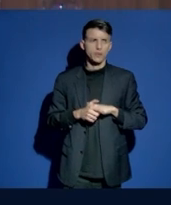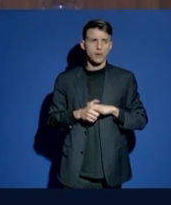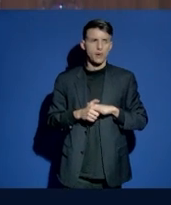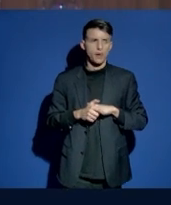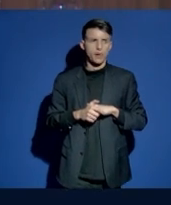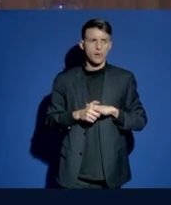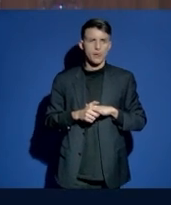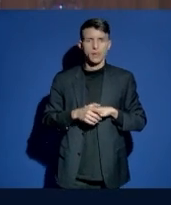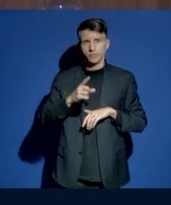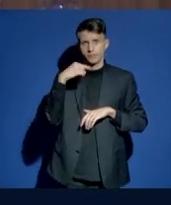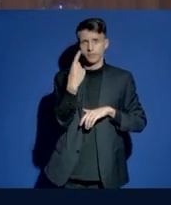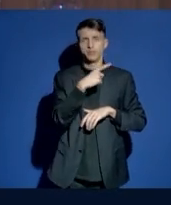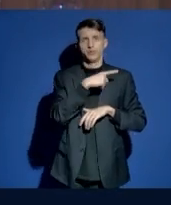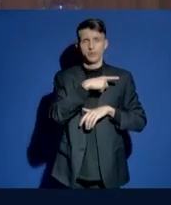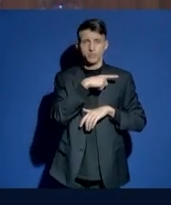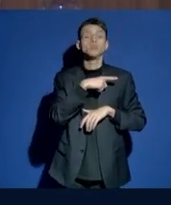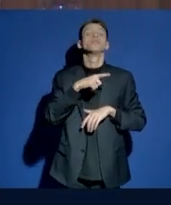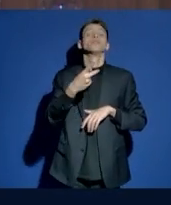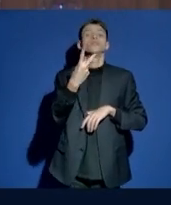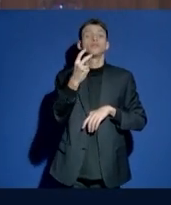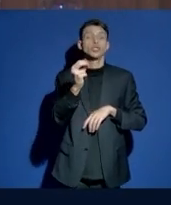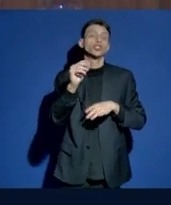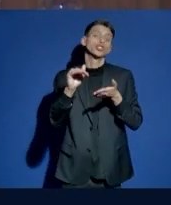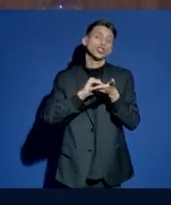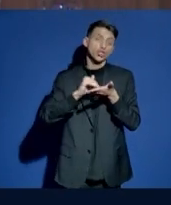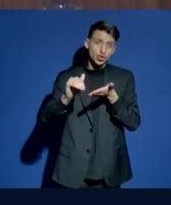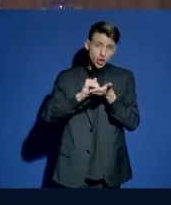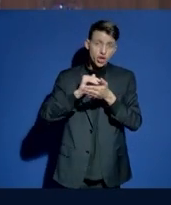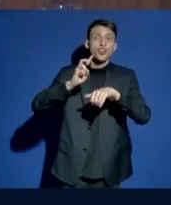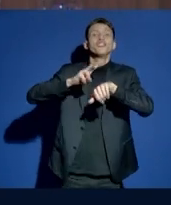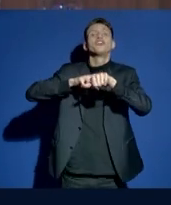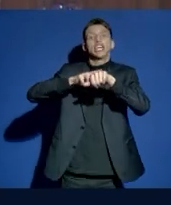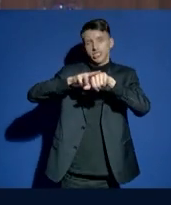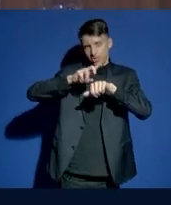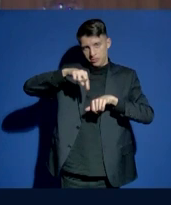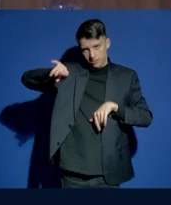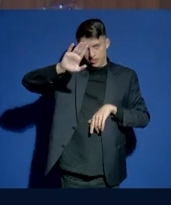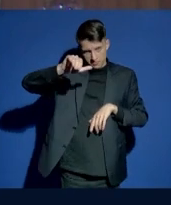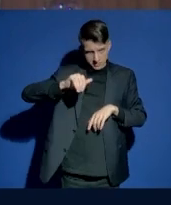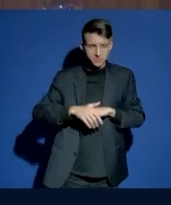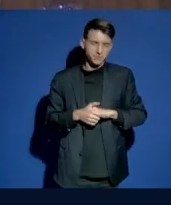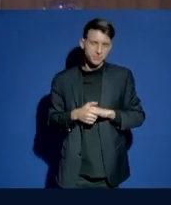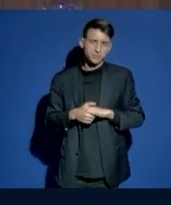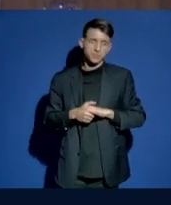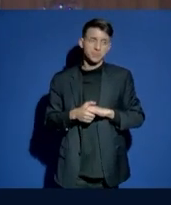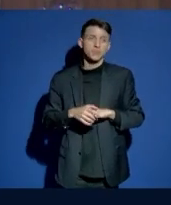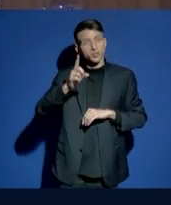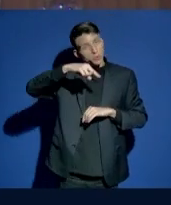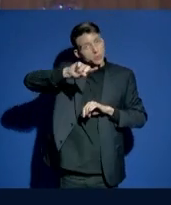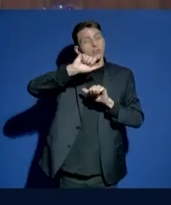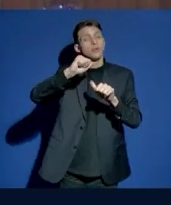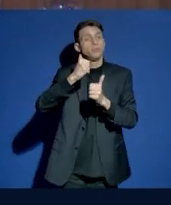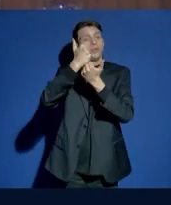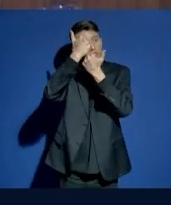Nós temos 20 escritórios verdes, que nós chamamos, que nós